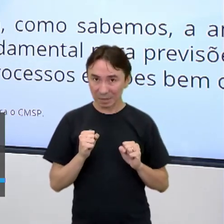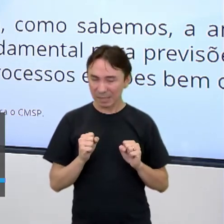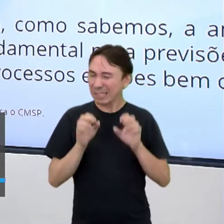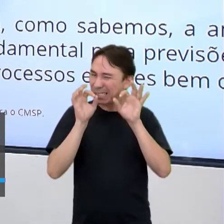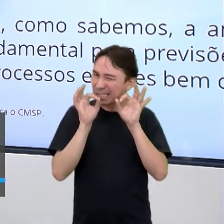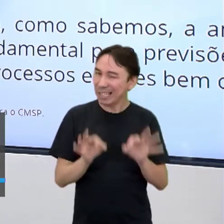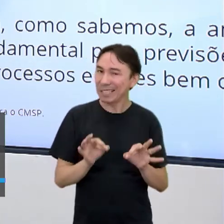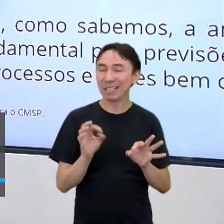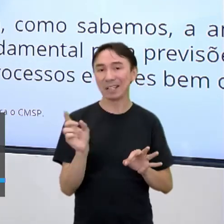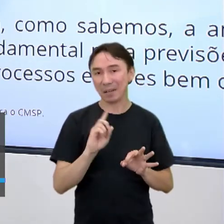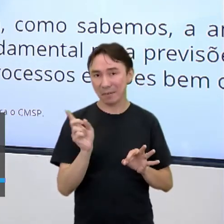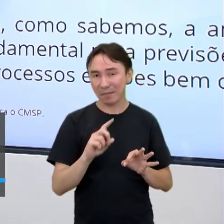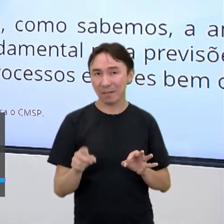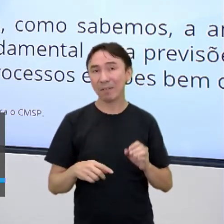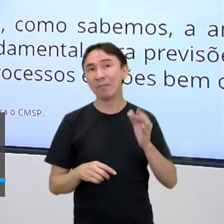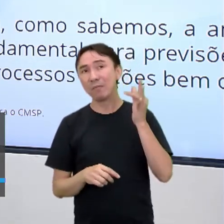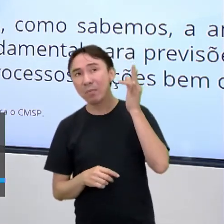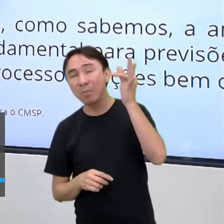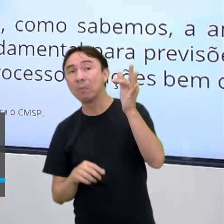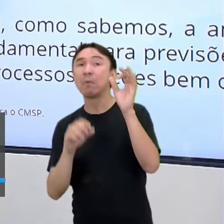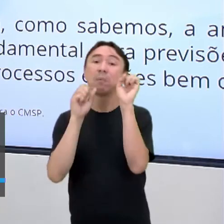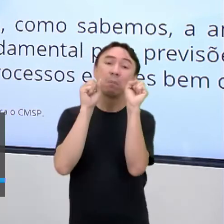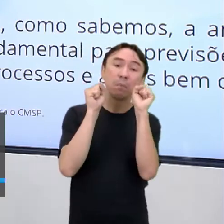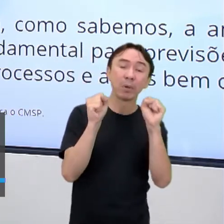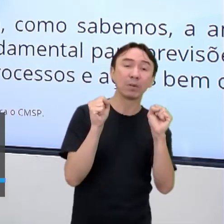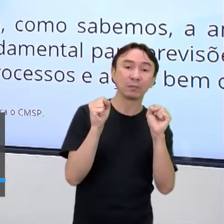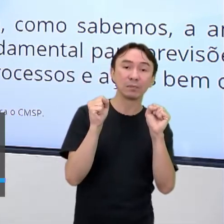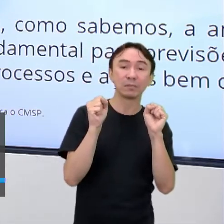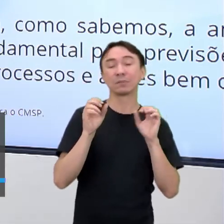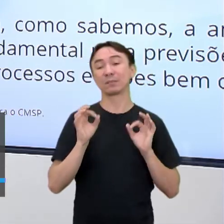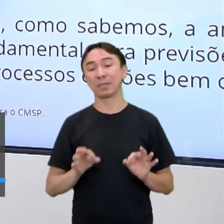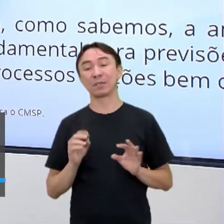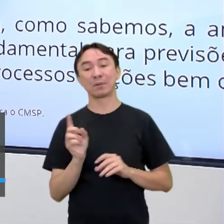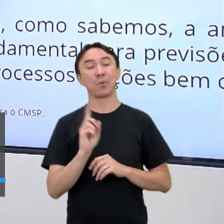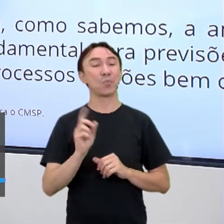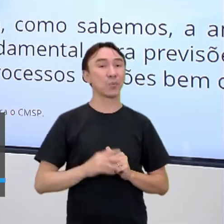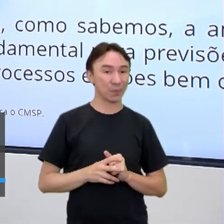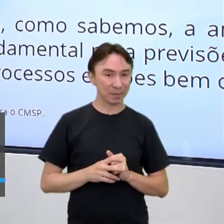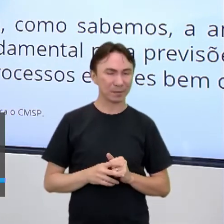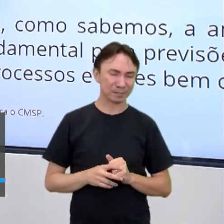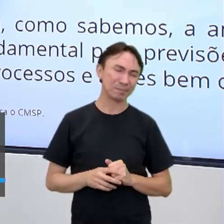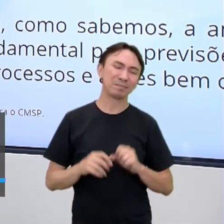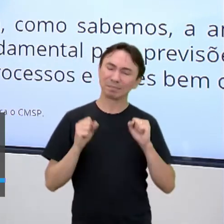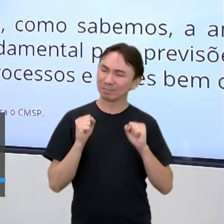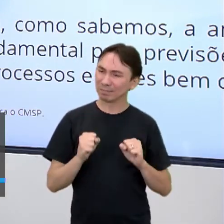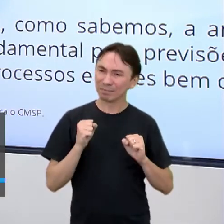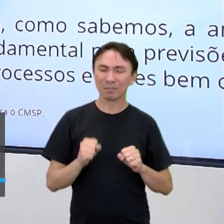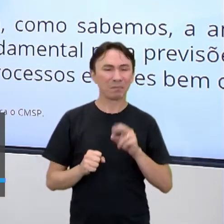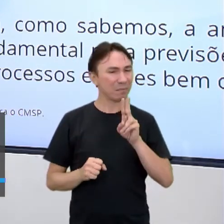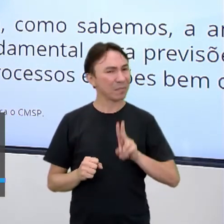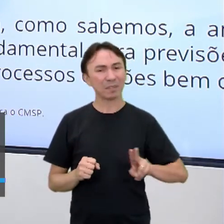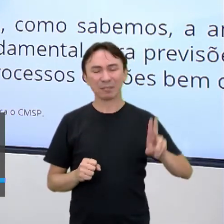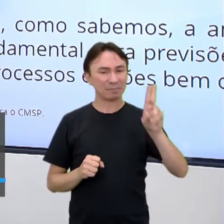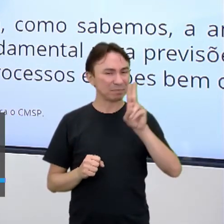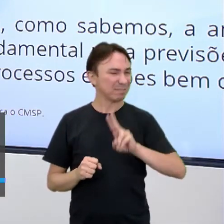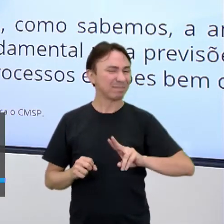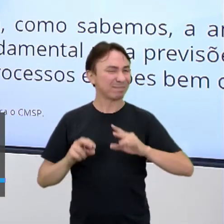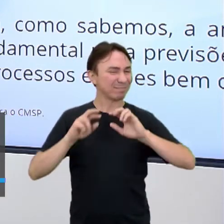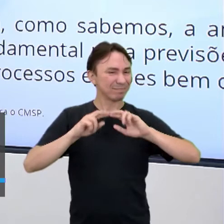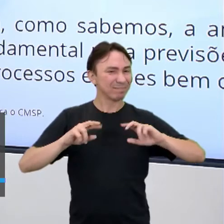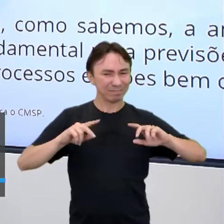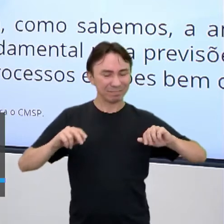Então, é essa a ideia mesmo. Veja que aí pode ser muito, muito utilizada, né, em várias áreas do conhecimento, tanto na ciência, quanto